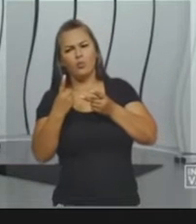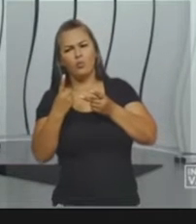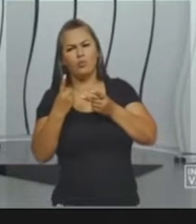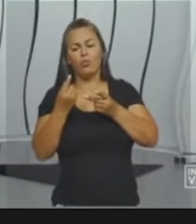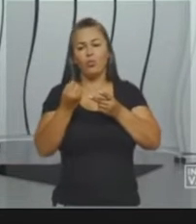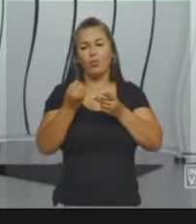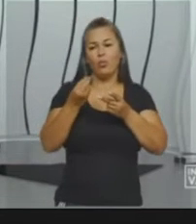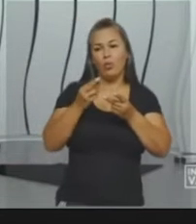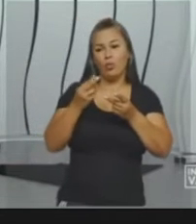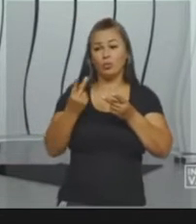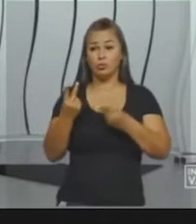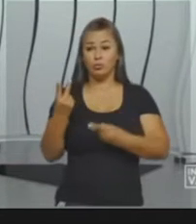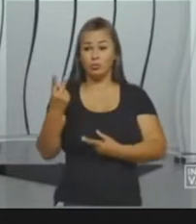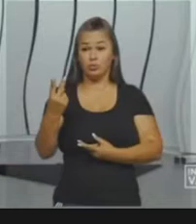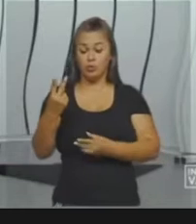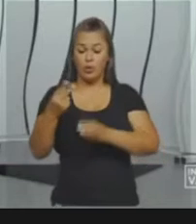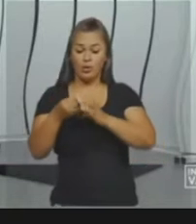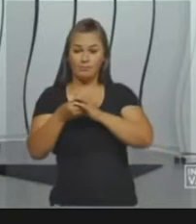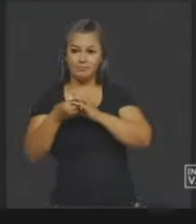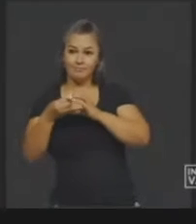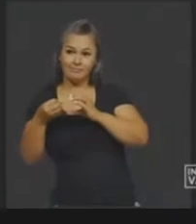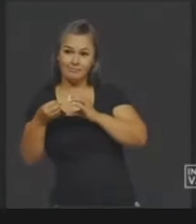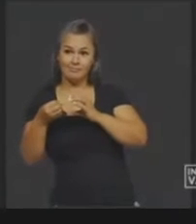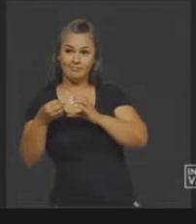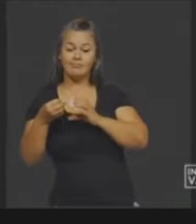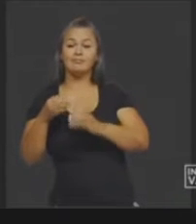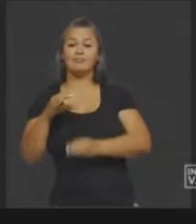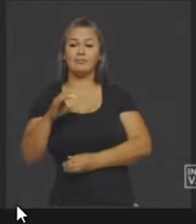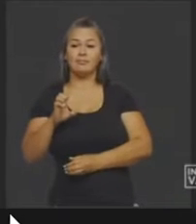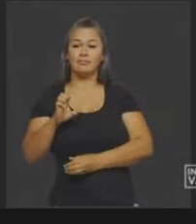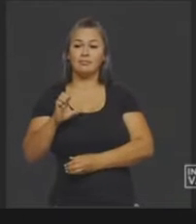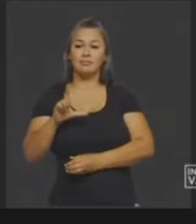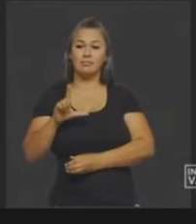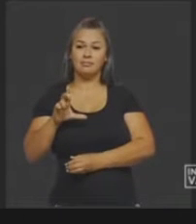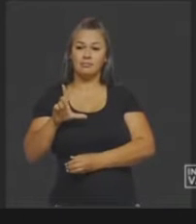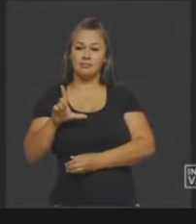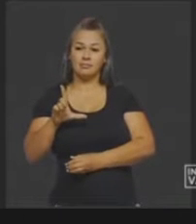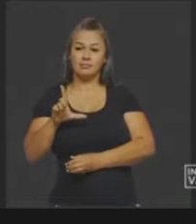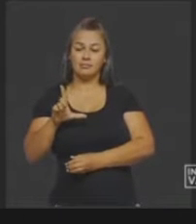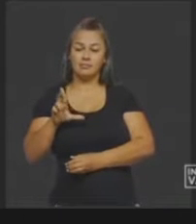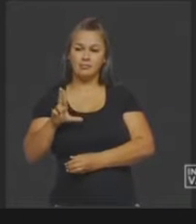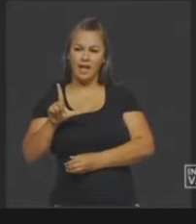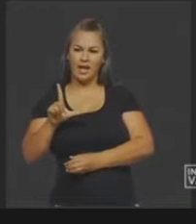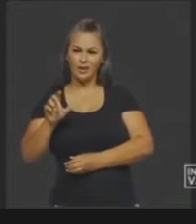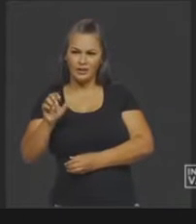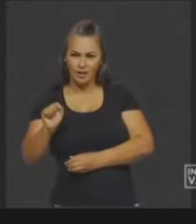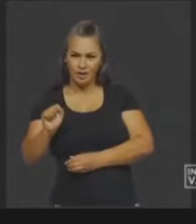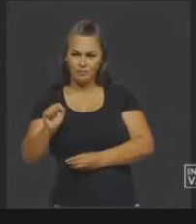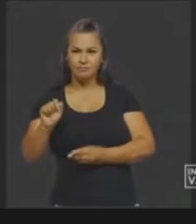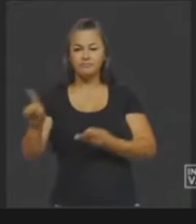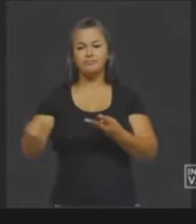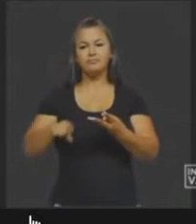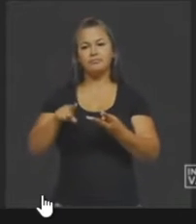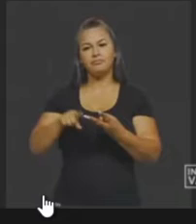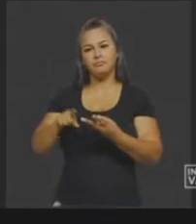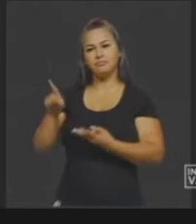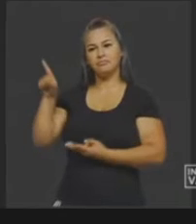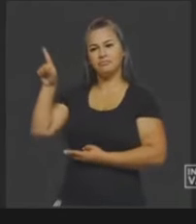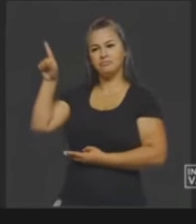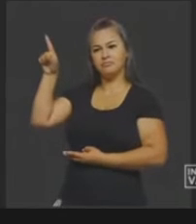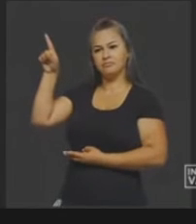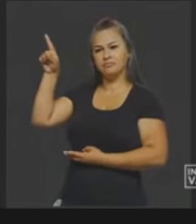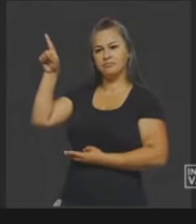organismos formados de uma célula só ou por várias células. Existem também autótrofos ou heterótrofos,